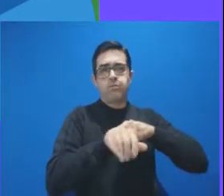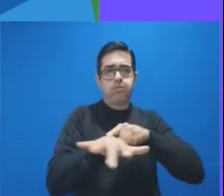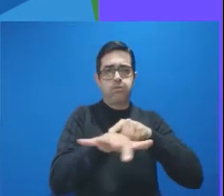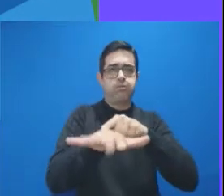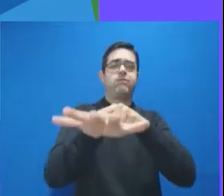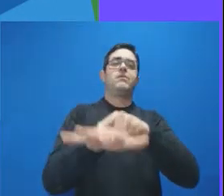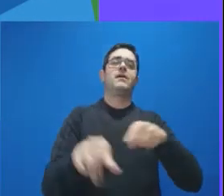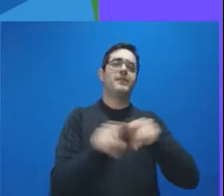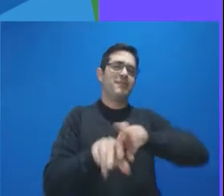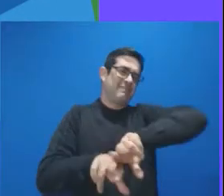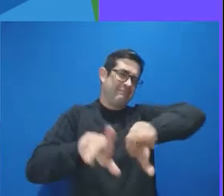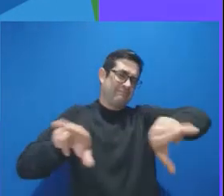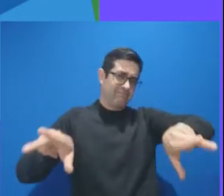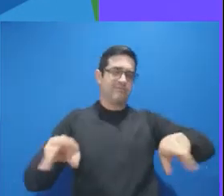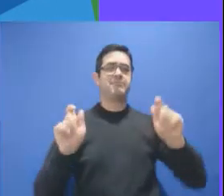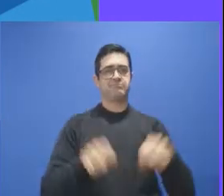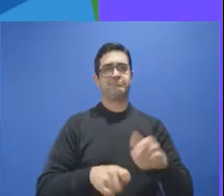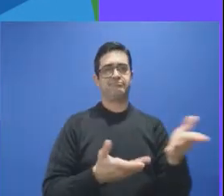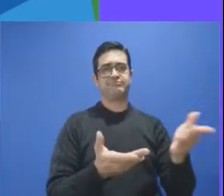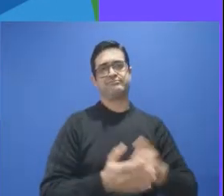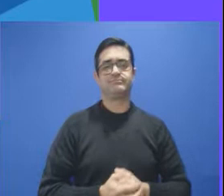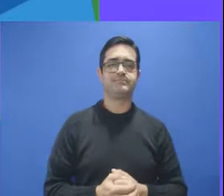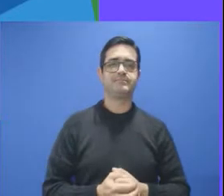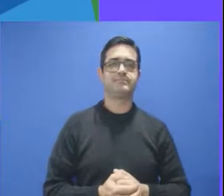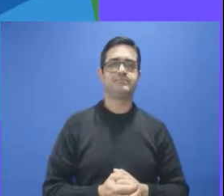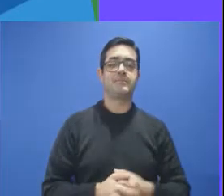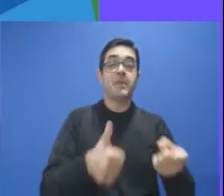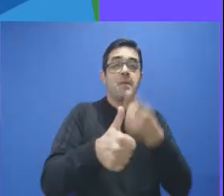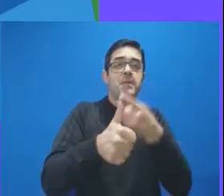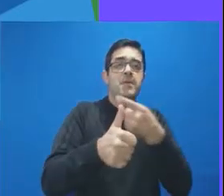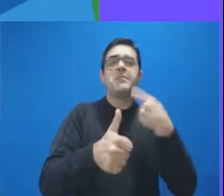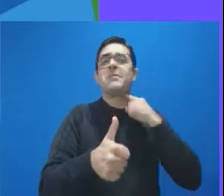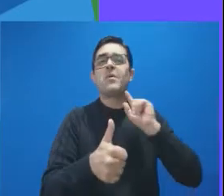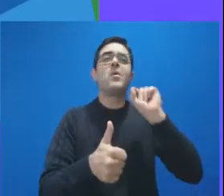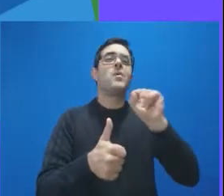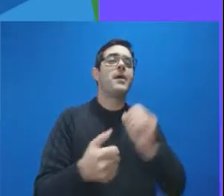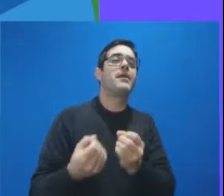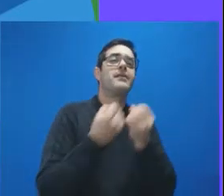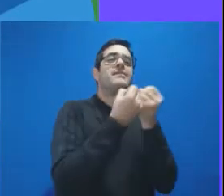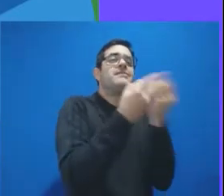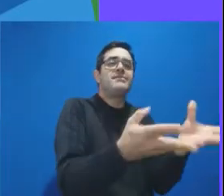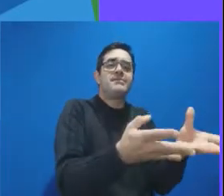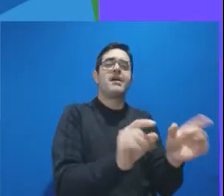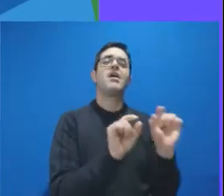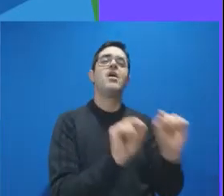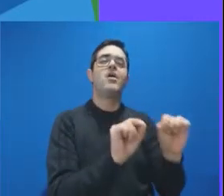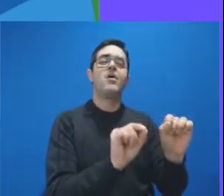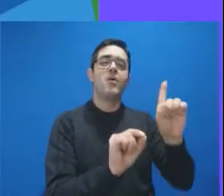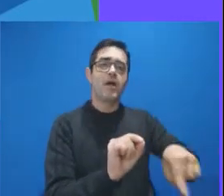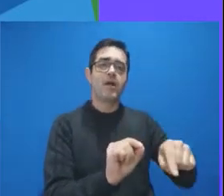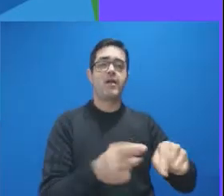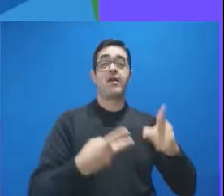protozoários, ovos de helmintos, entre outros. Nós chamamos de poluente primário aquela substância que nós lançamos no